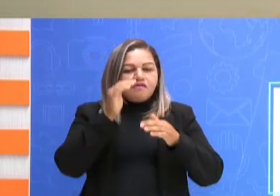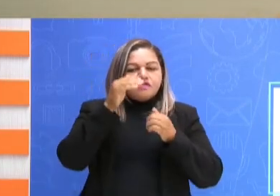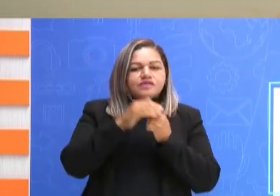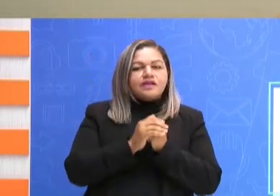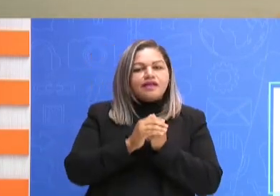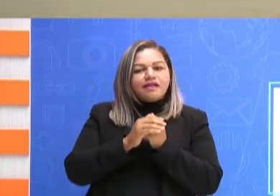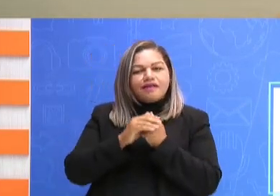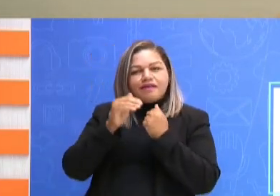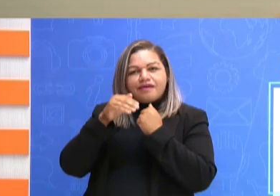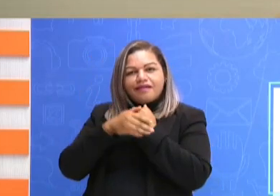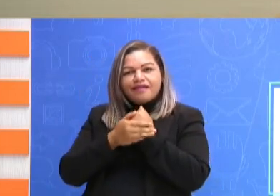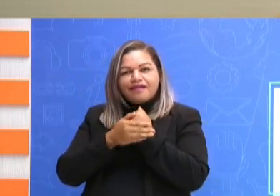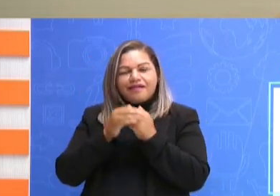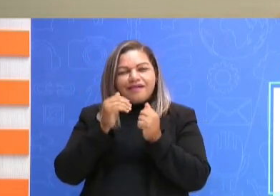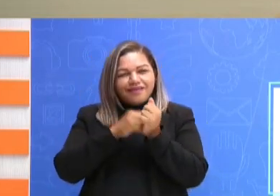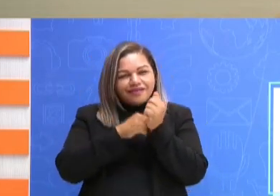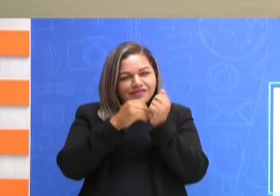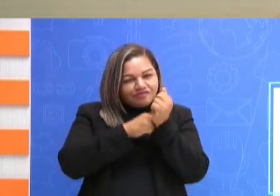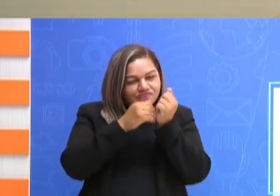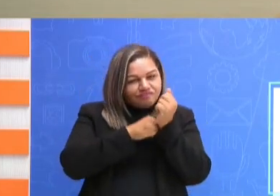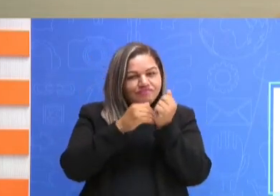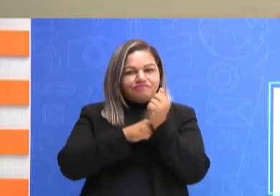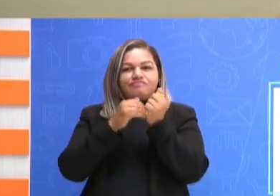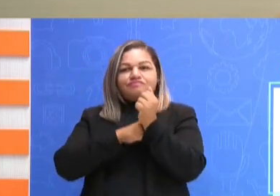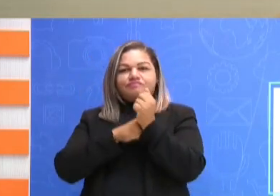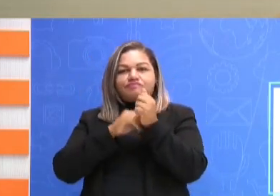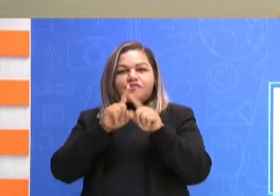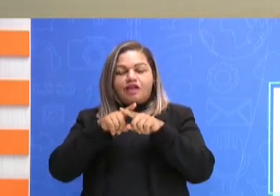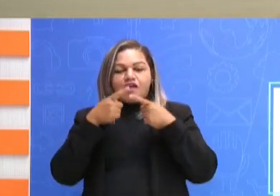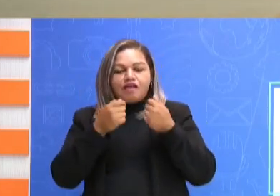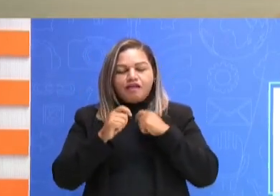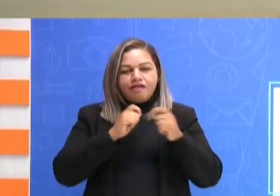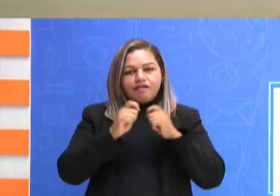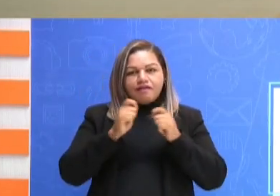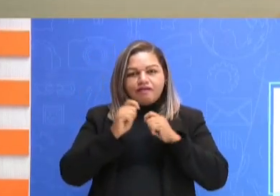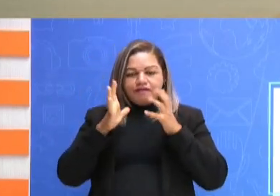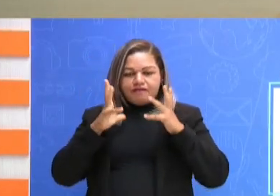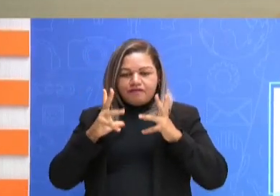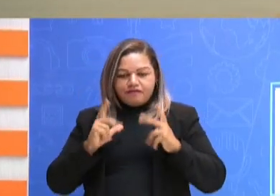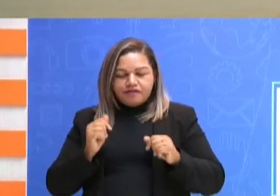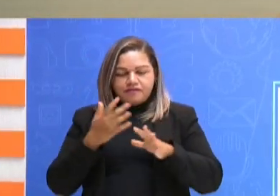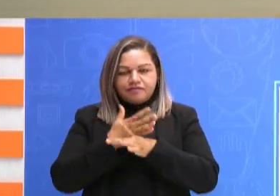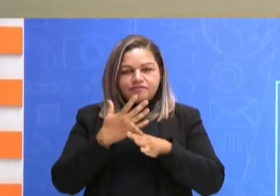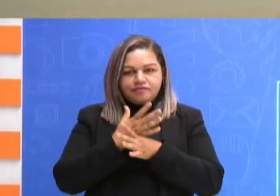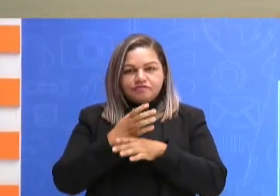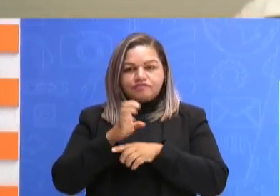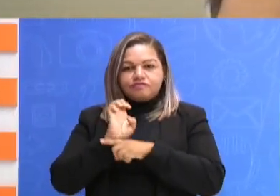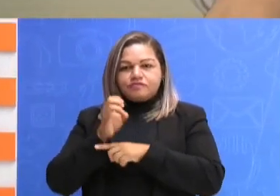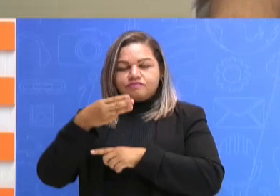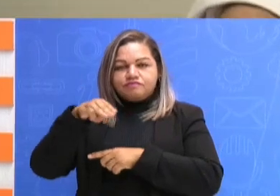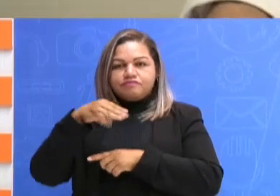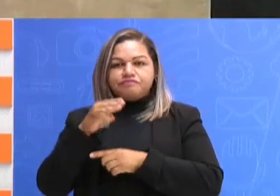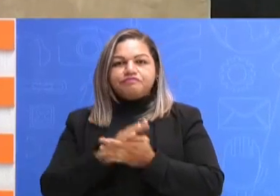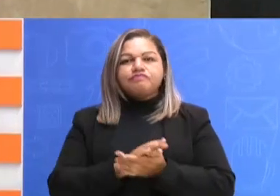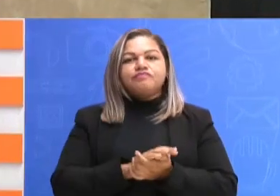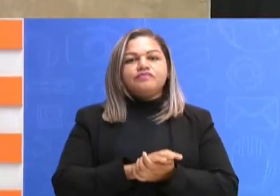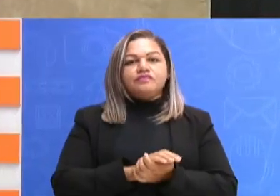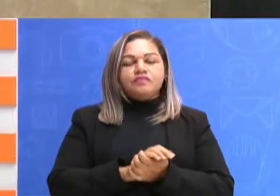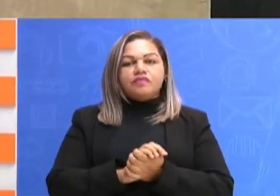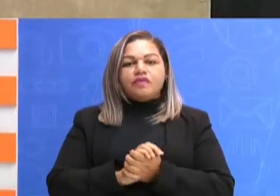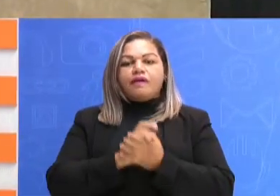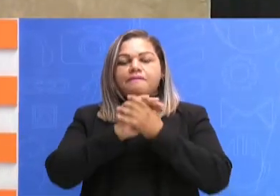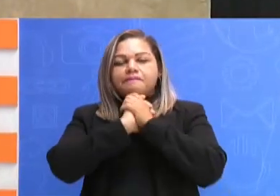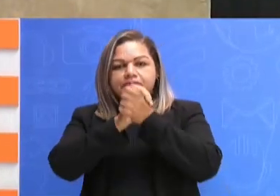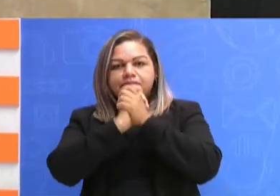o seu nome. E a sua denúncia irá conduzir o município para nós tenhamos uma das cidades mais limpa do estado do Maranhão. Belíssima iniciativa,